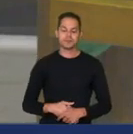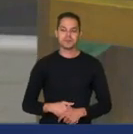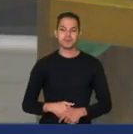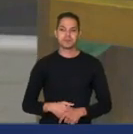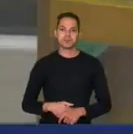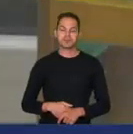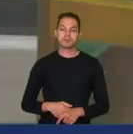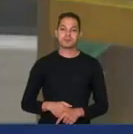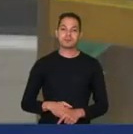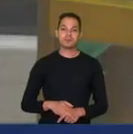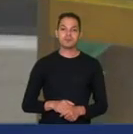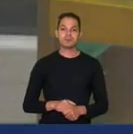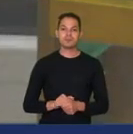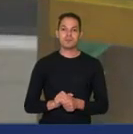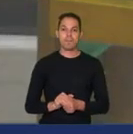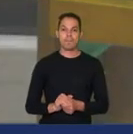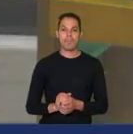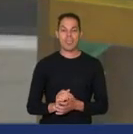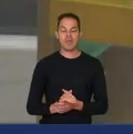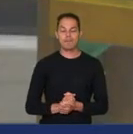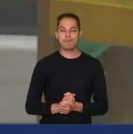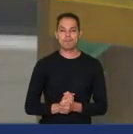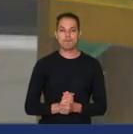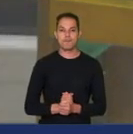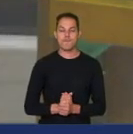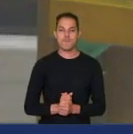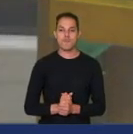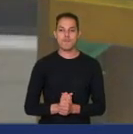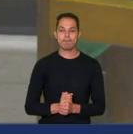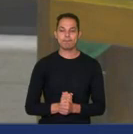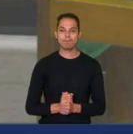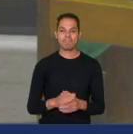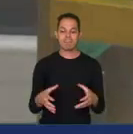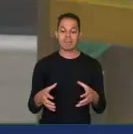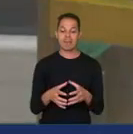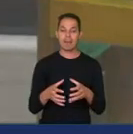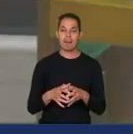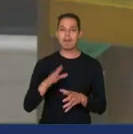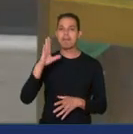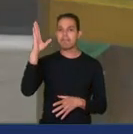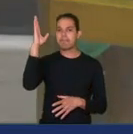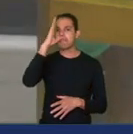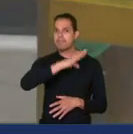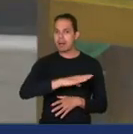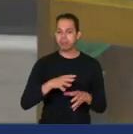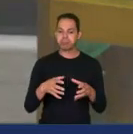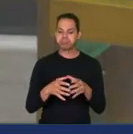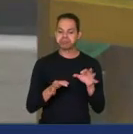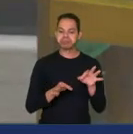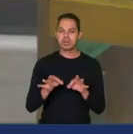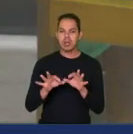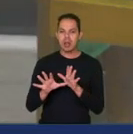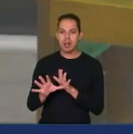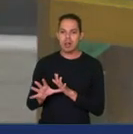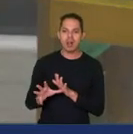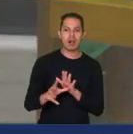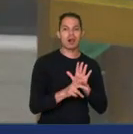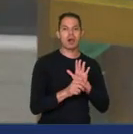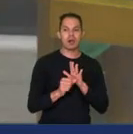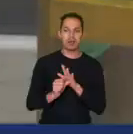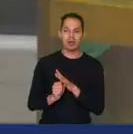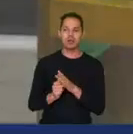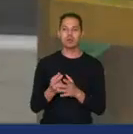está instalada uma verdadeira quadrilha para assaltar e roubar o dinheiro da